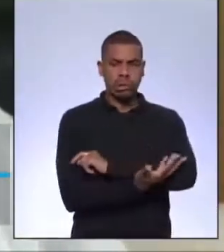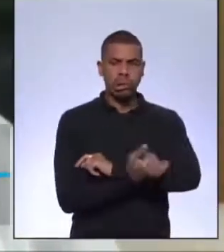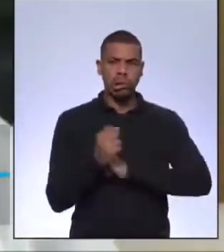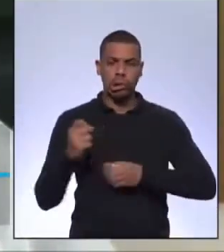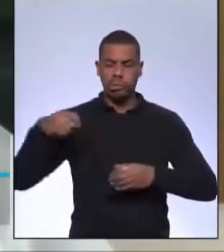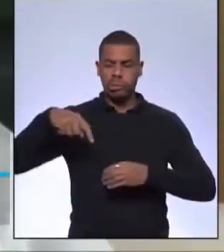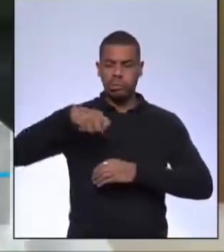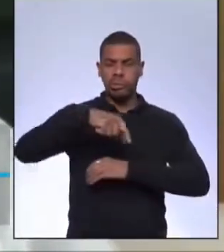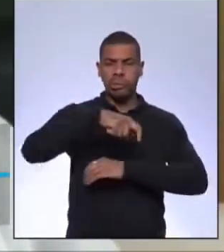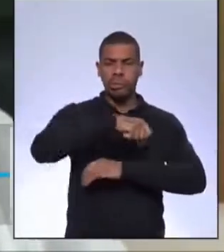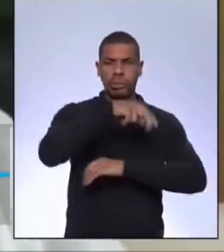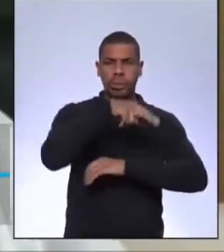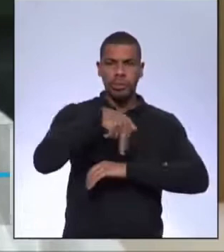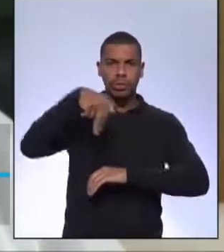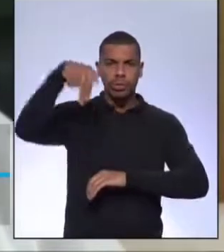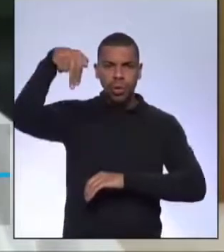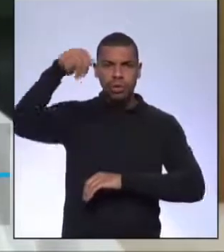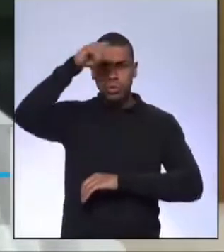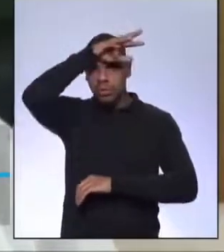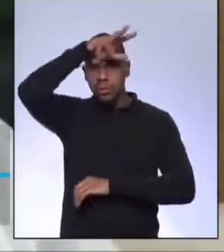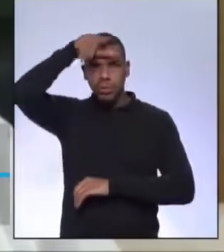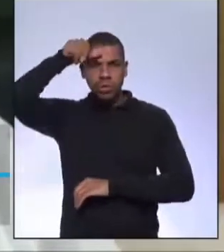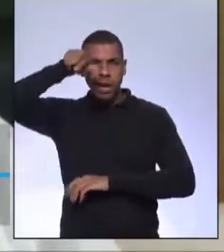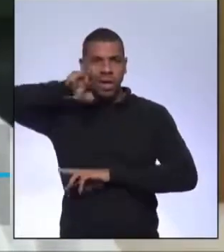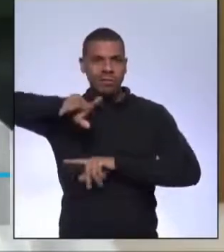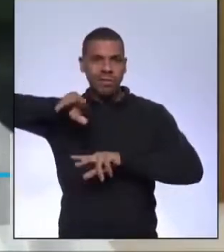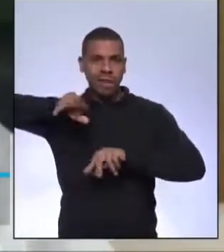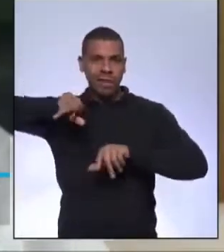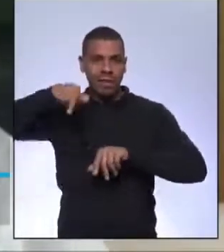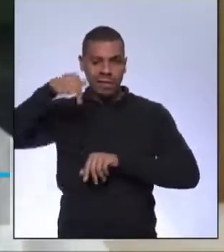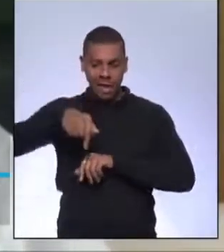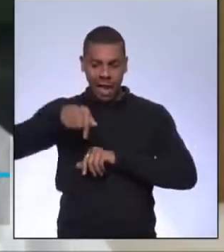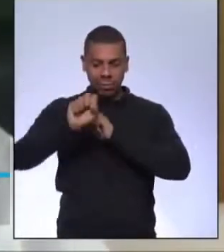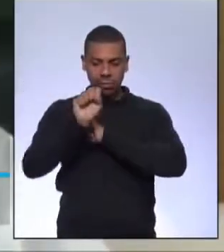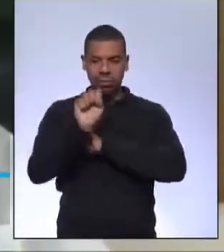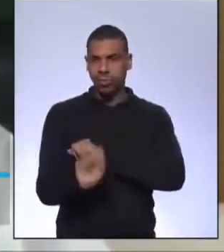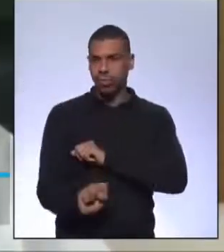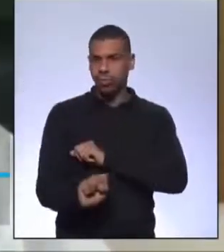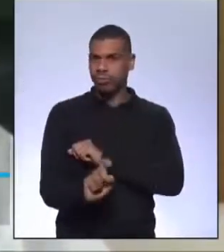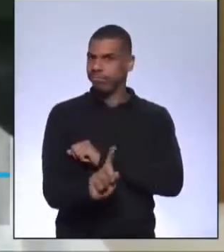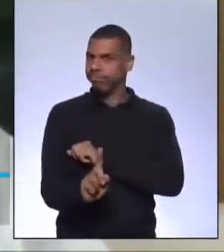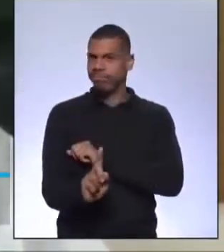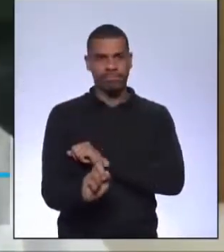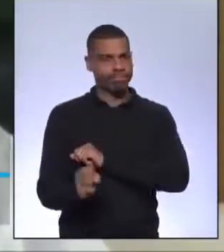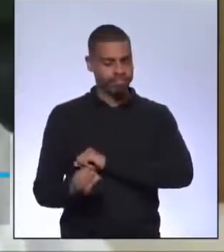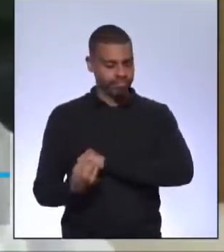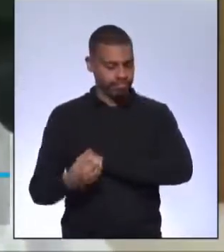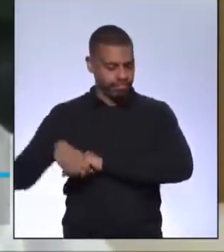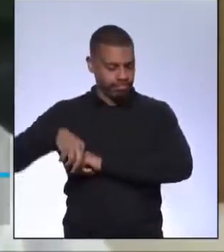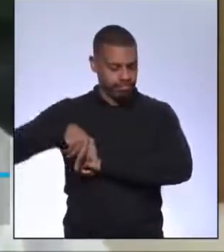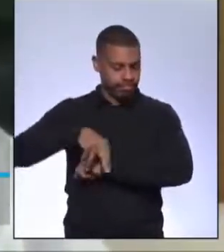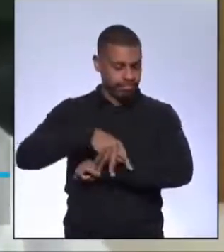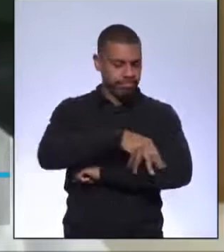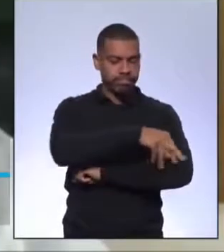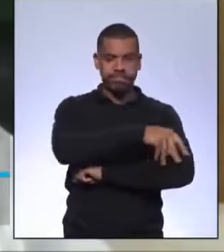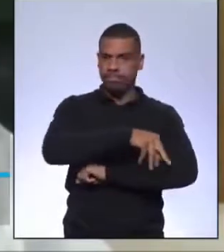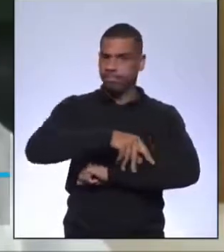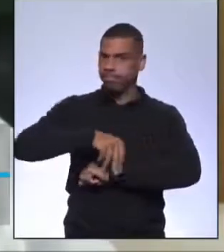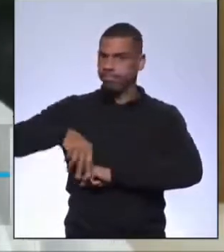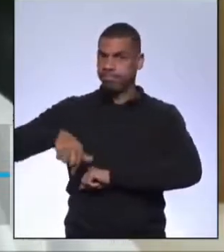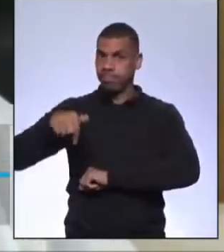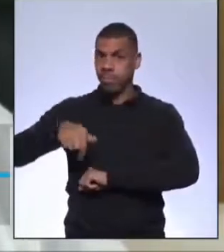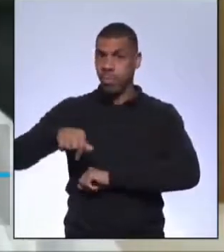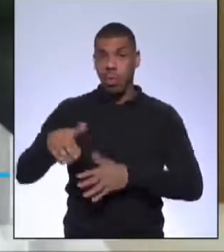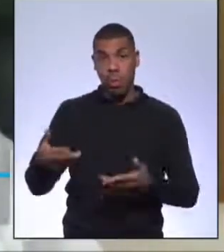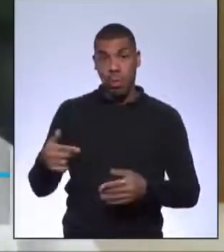do Brasil, lá na Amazônia, não vão nascer lá no Rio Grande do Sul, ou lá no Paraná, ou aqui